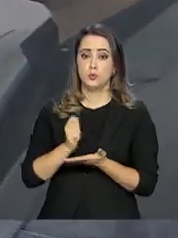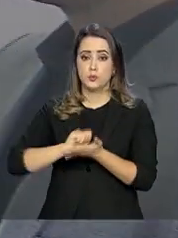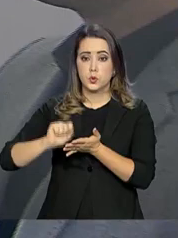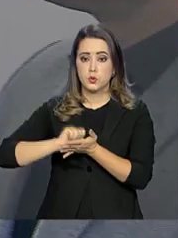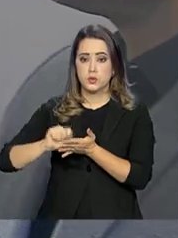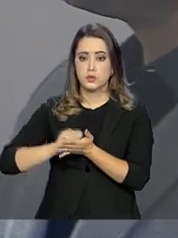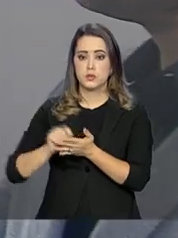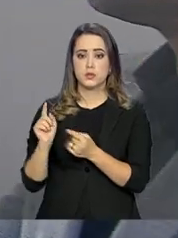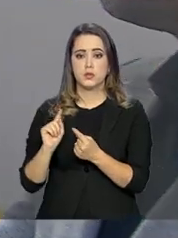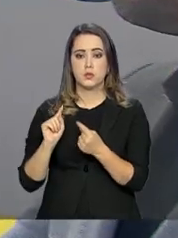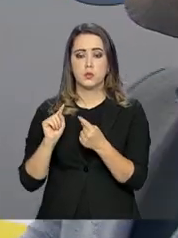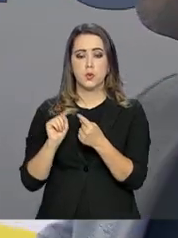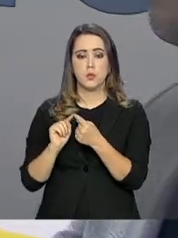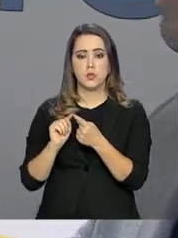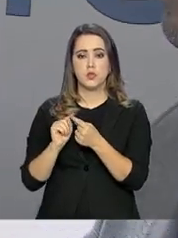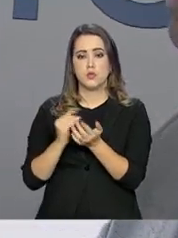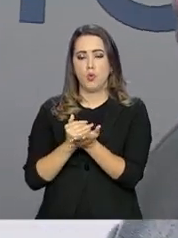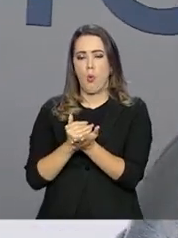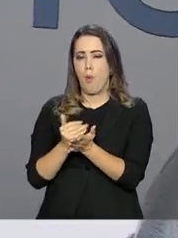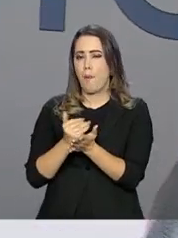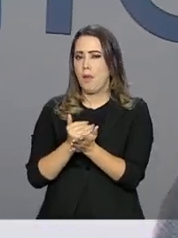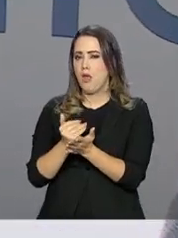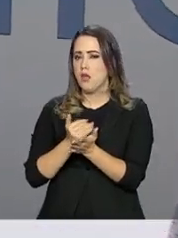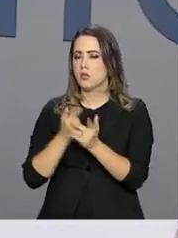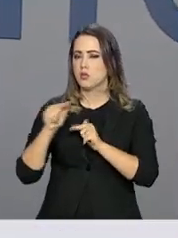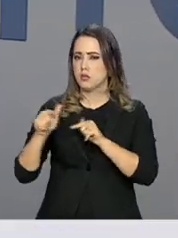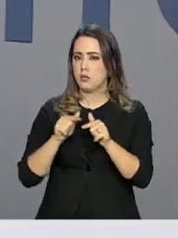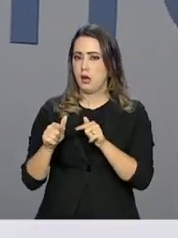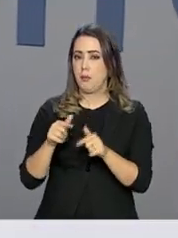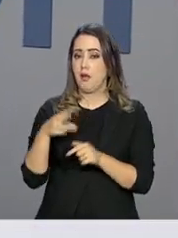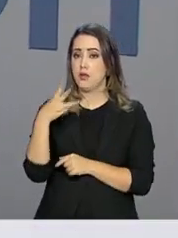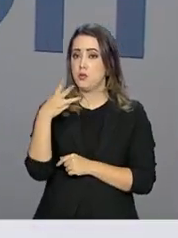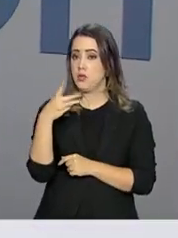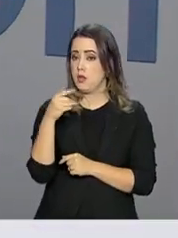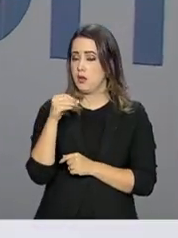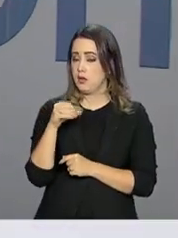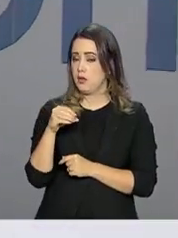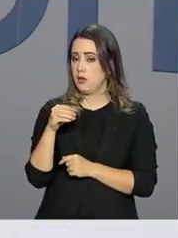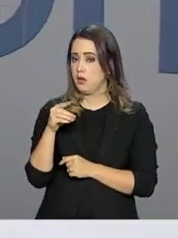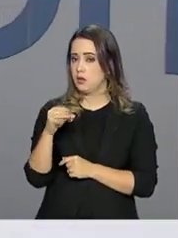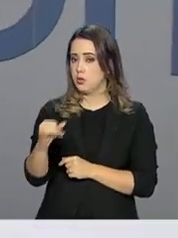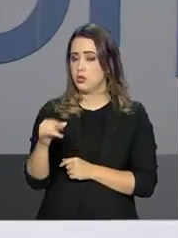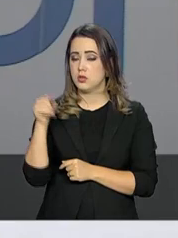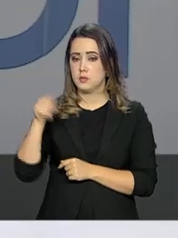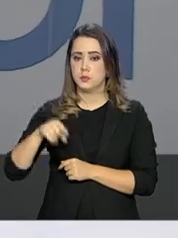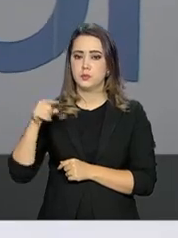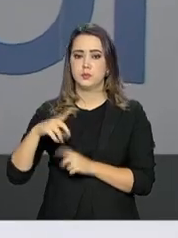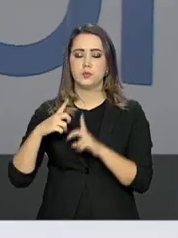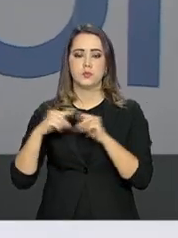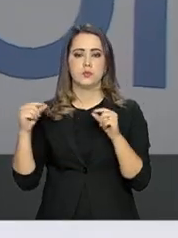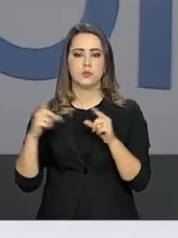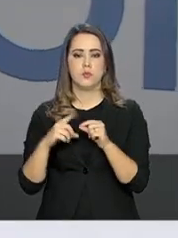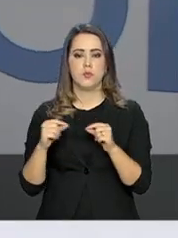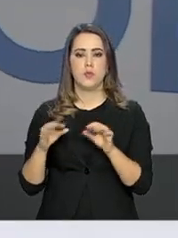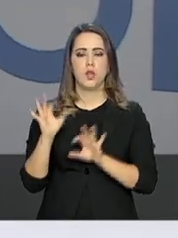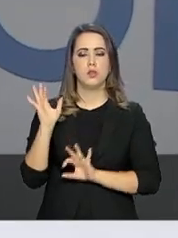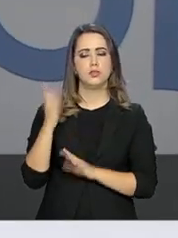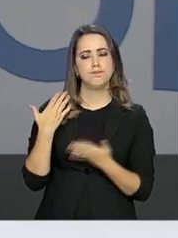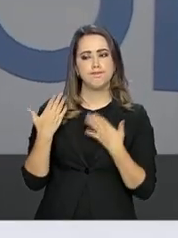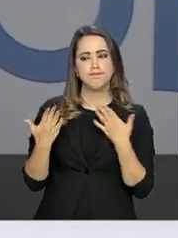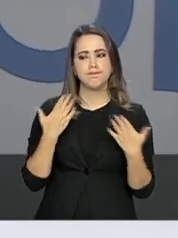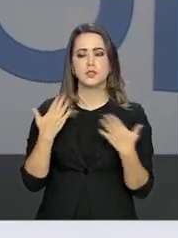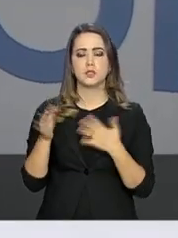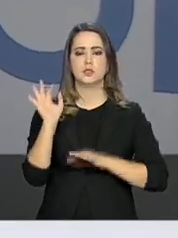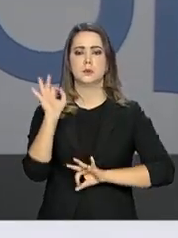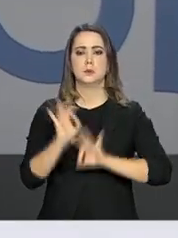execução de um projeto piloto que 30 dias aqui na agência central em brasília nesse projeto piloto serão dimensionadas